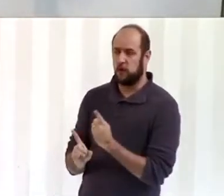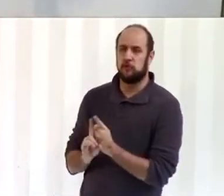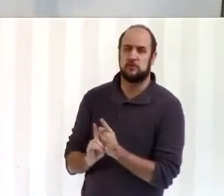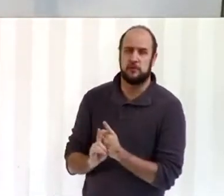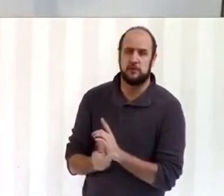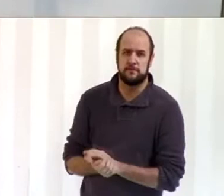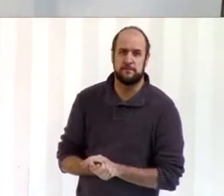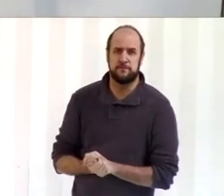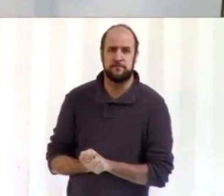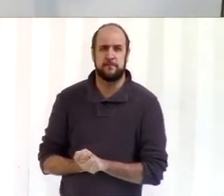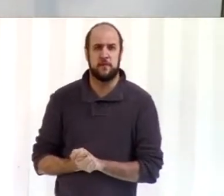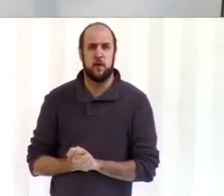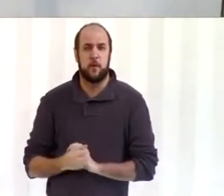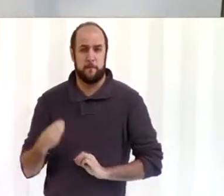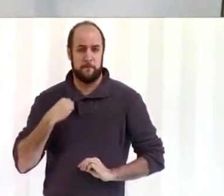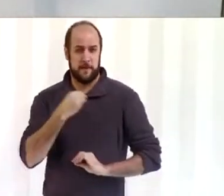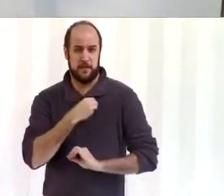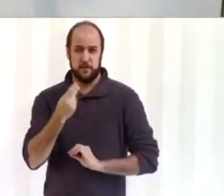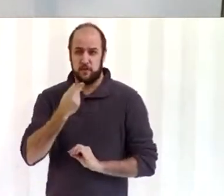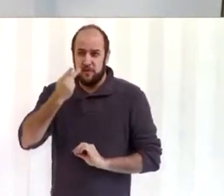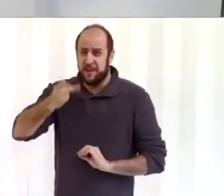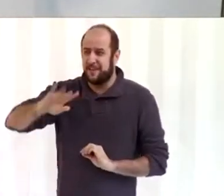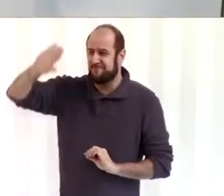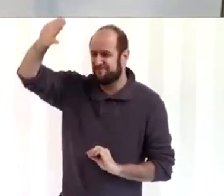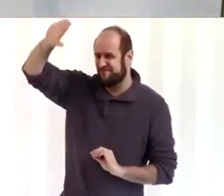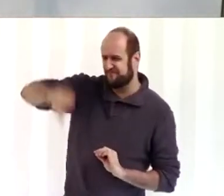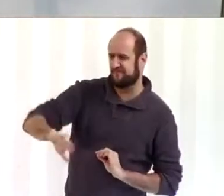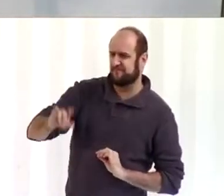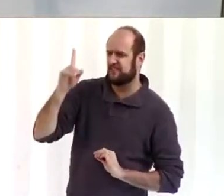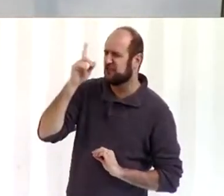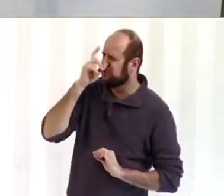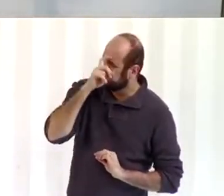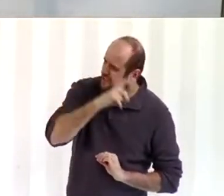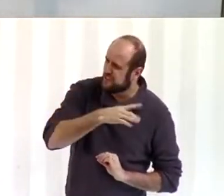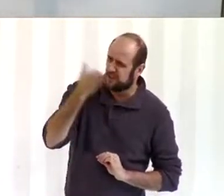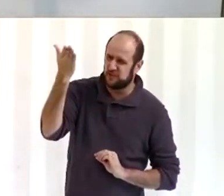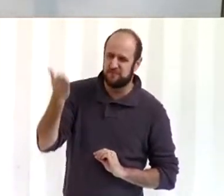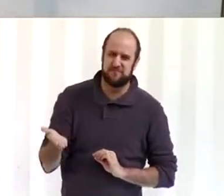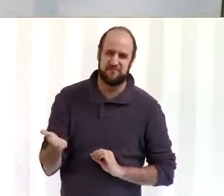foi apresentado o quadro extremamente crítico do reverendo Jorge.